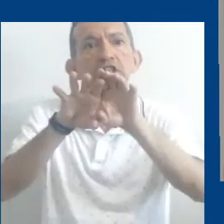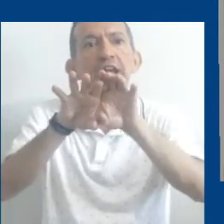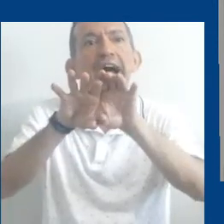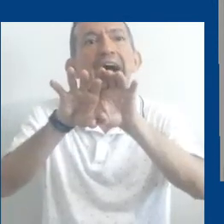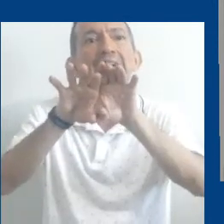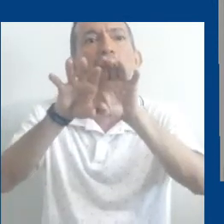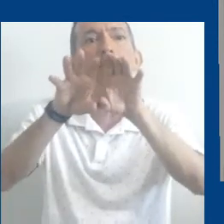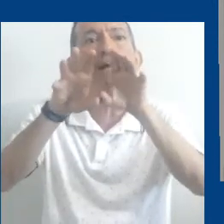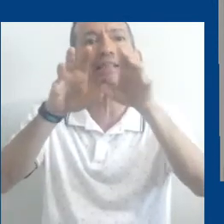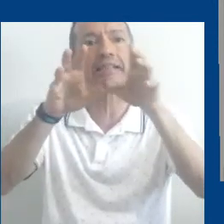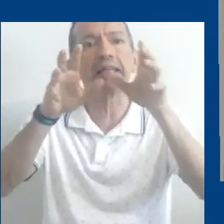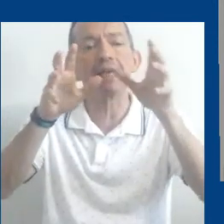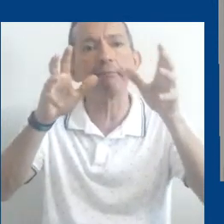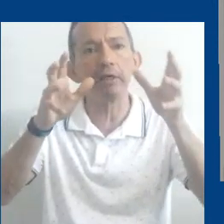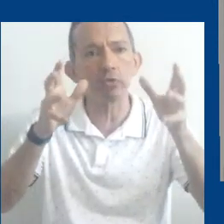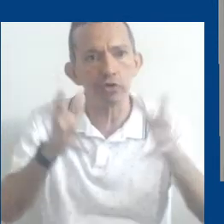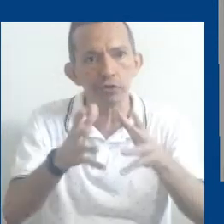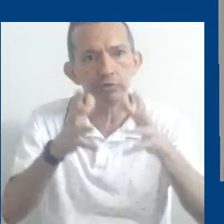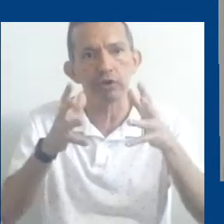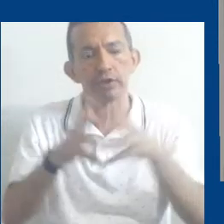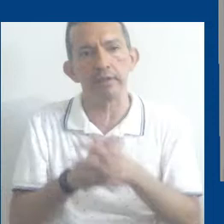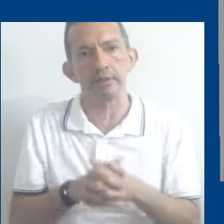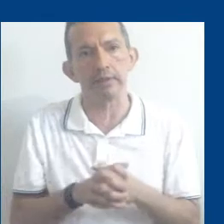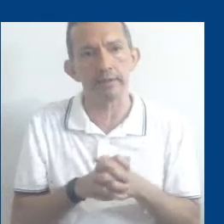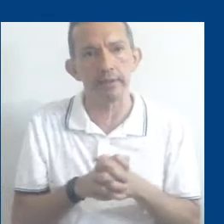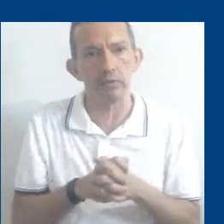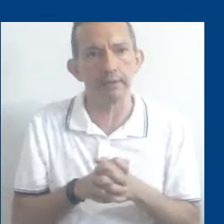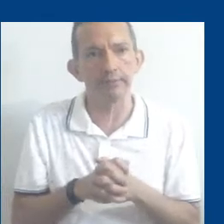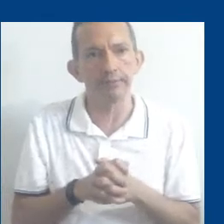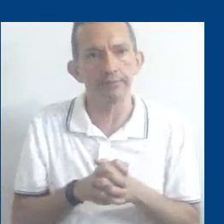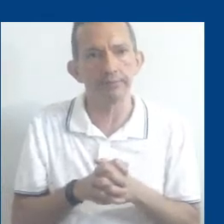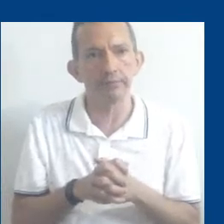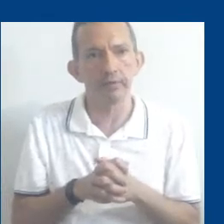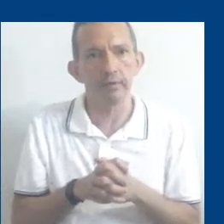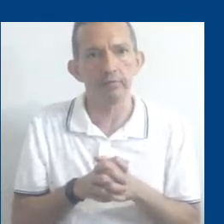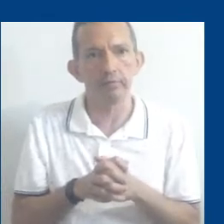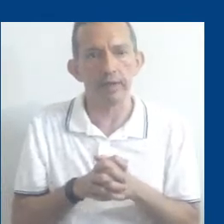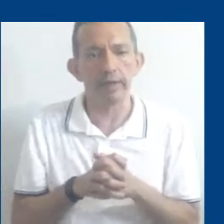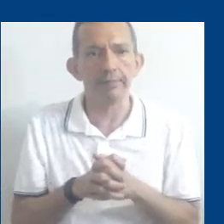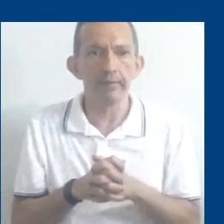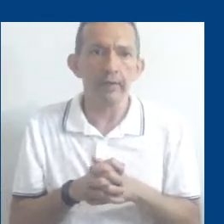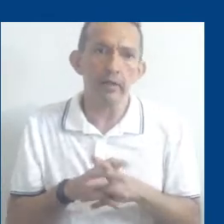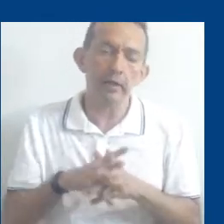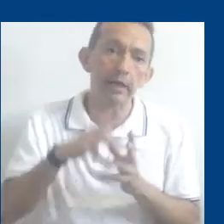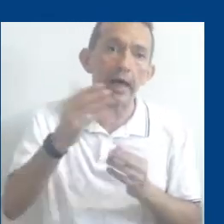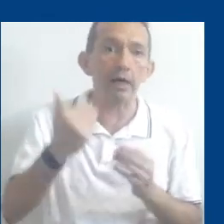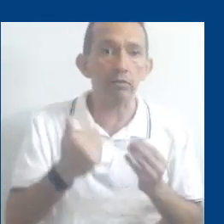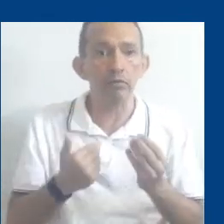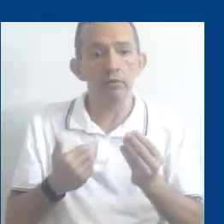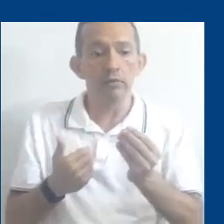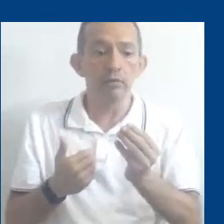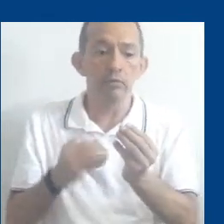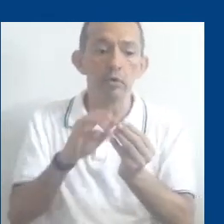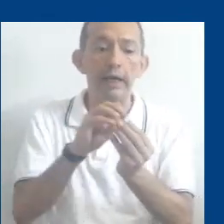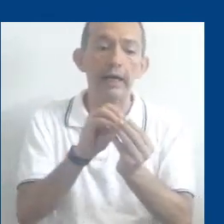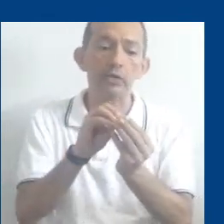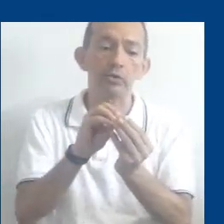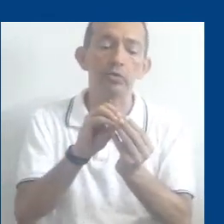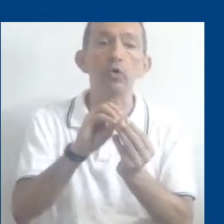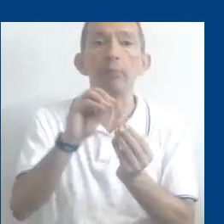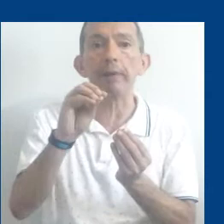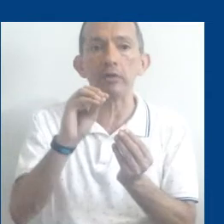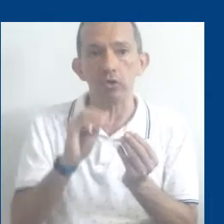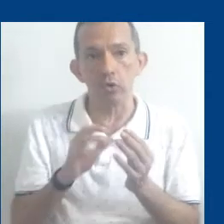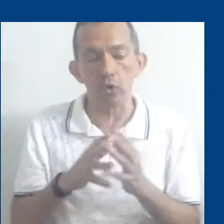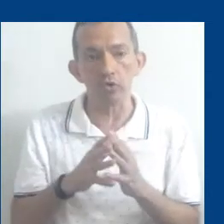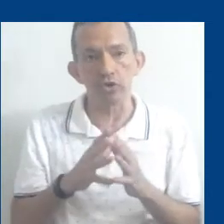empacotamento, de armazenamento de substâncias na célula, tá? E claro, no caso